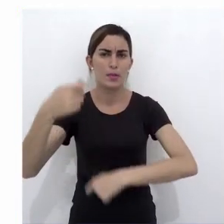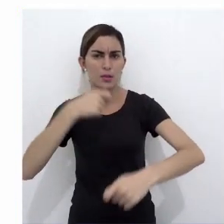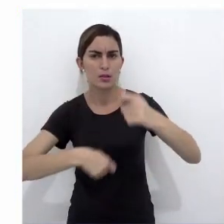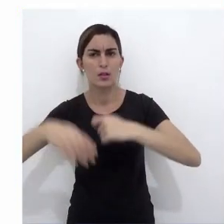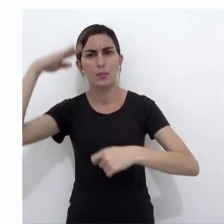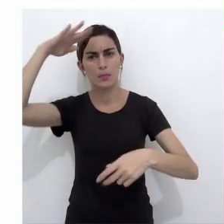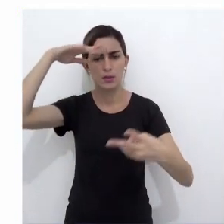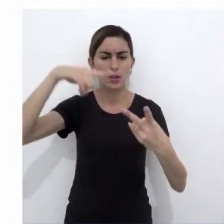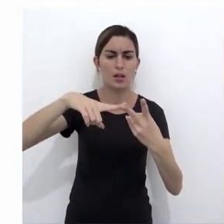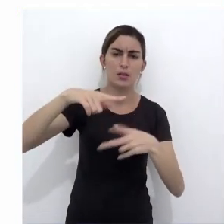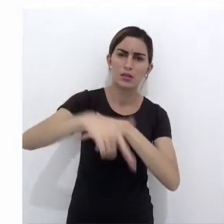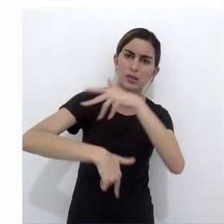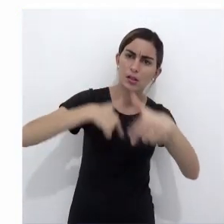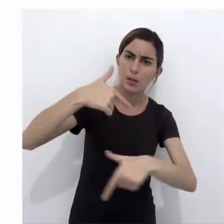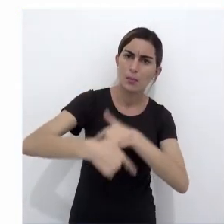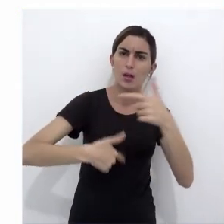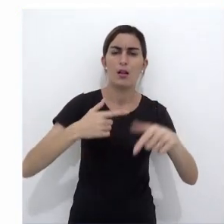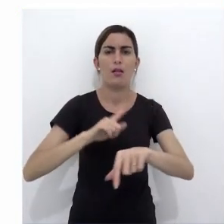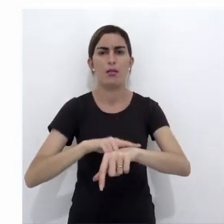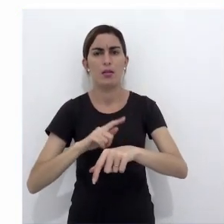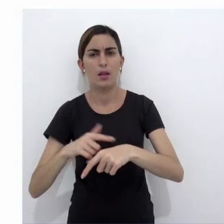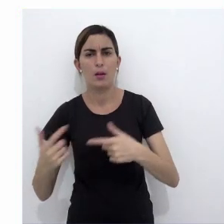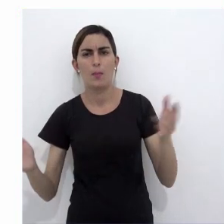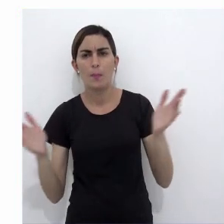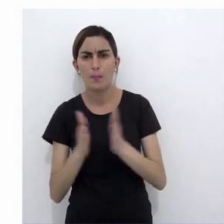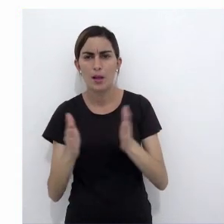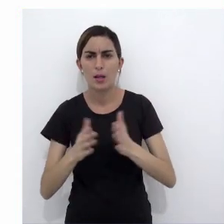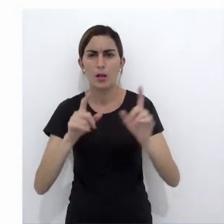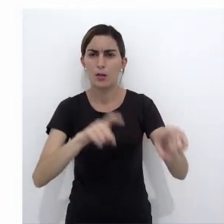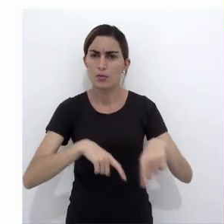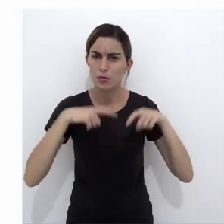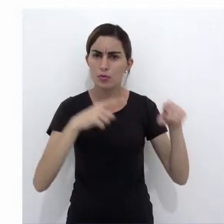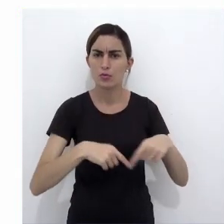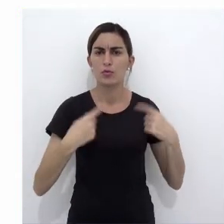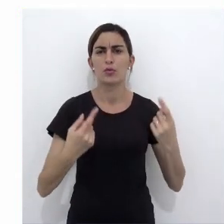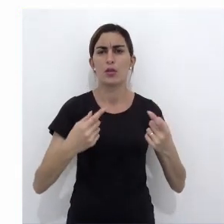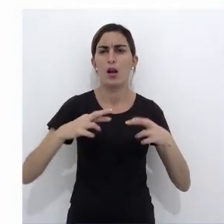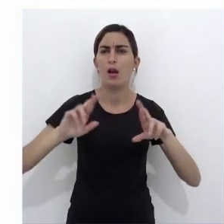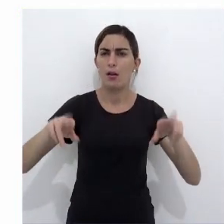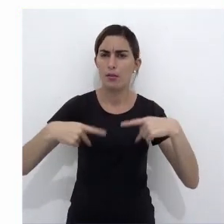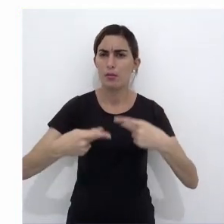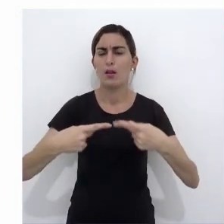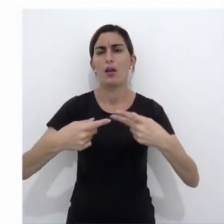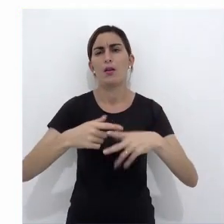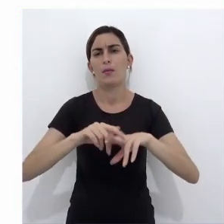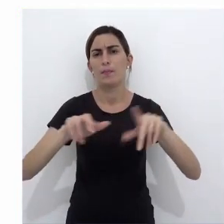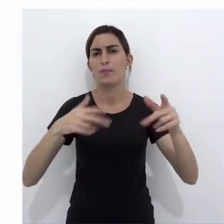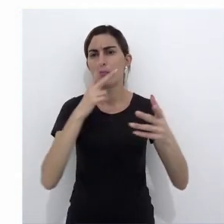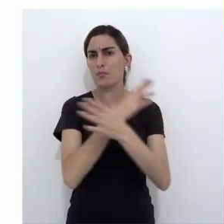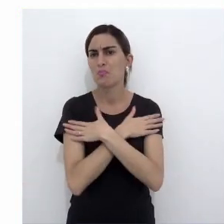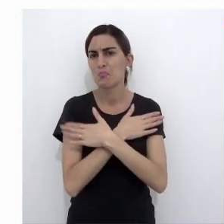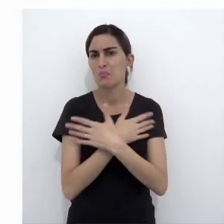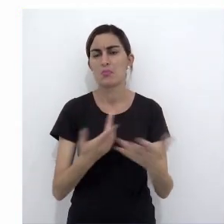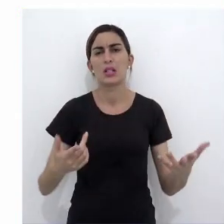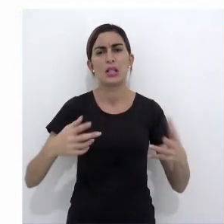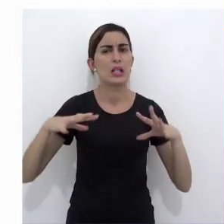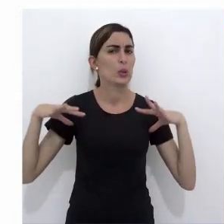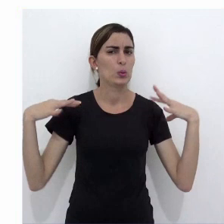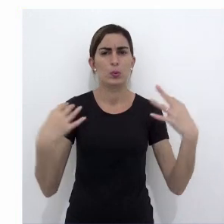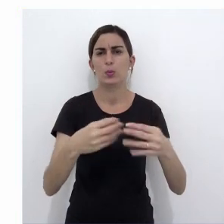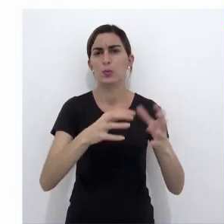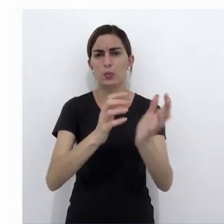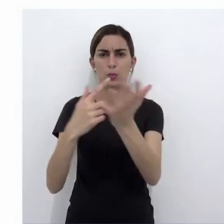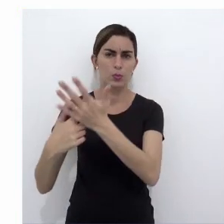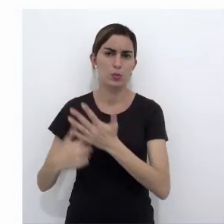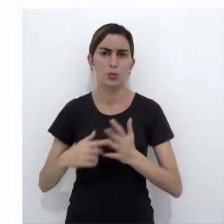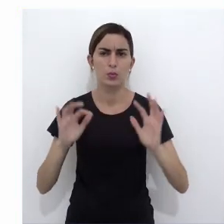militares, trabalhadores temporários, pequenos lavradores, rendeiros e desempregados. Pedro Ivo